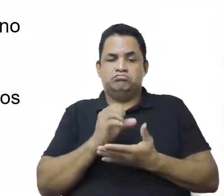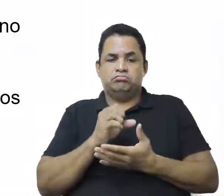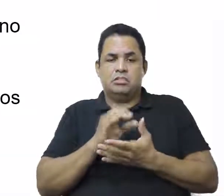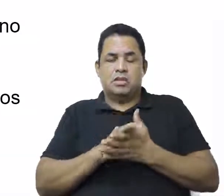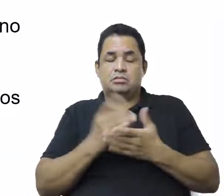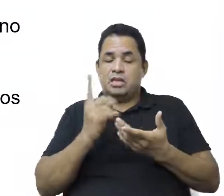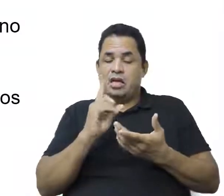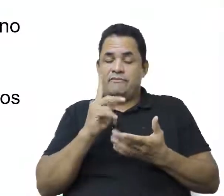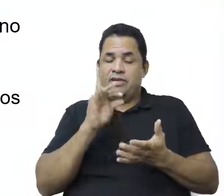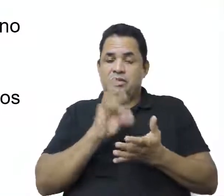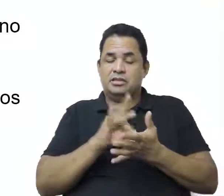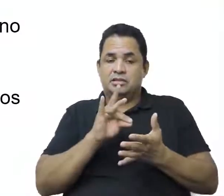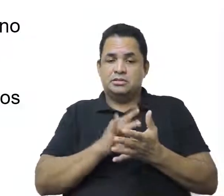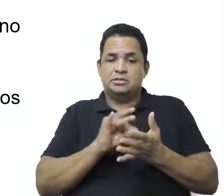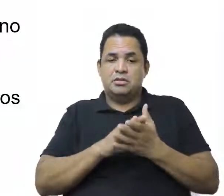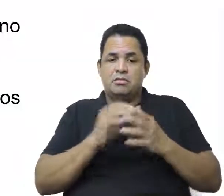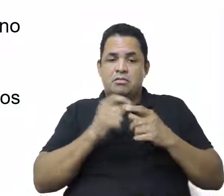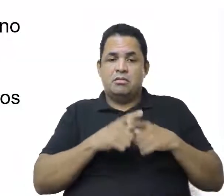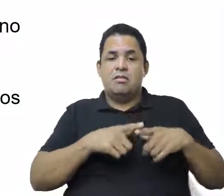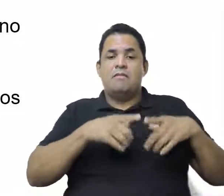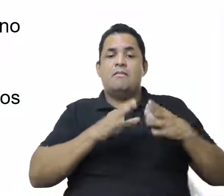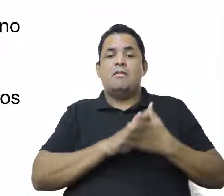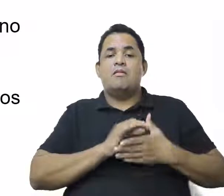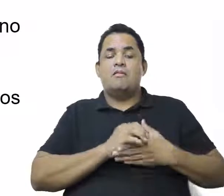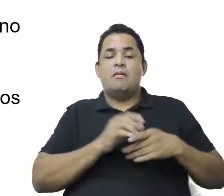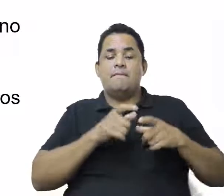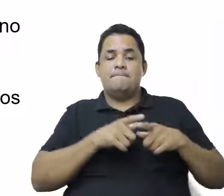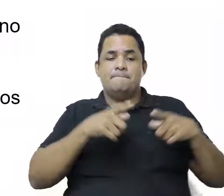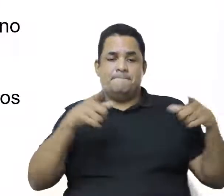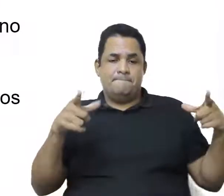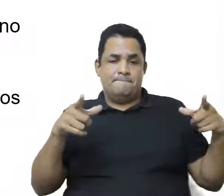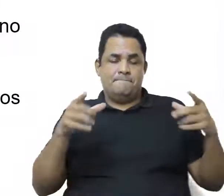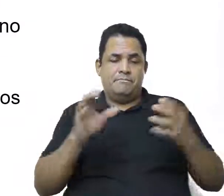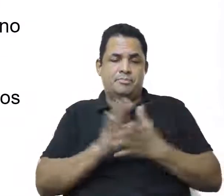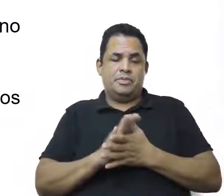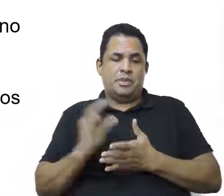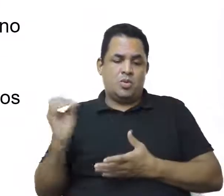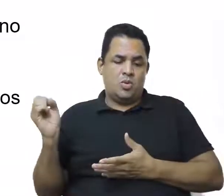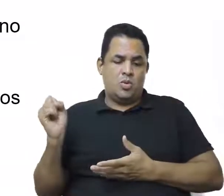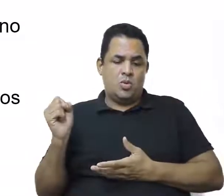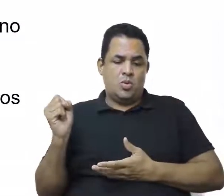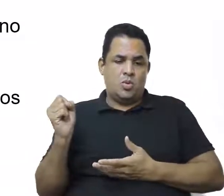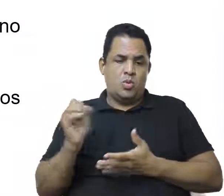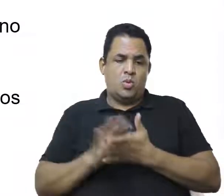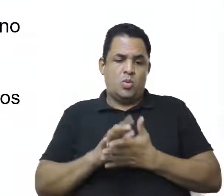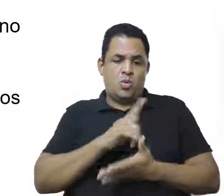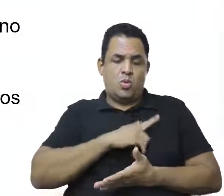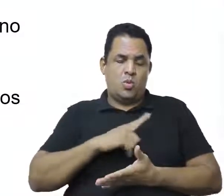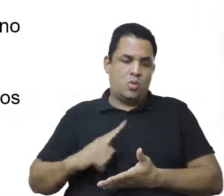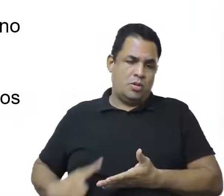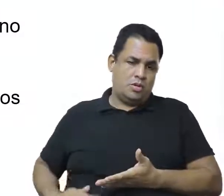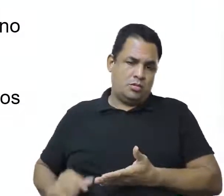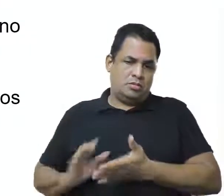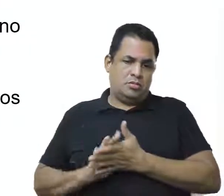uma ampliação econômica desses governos neoliberais para o mundo inteiro, né?